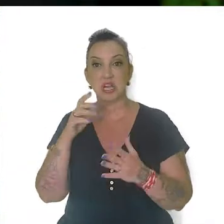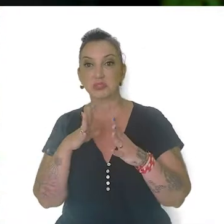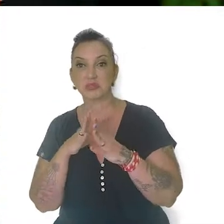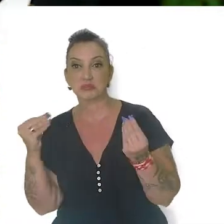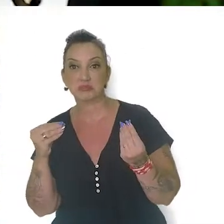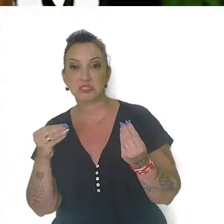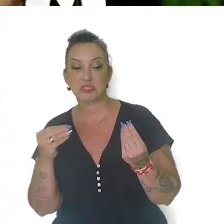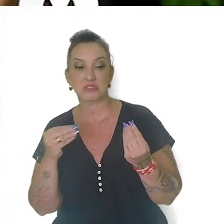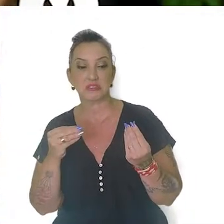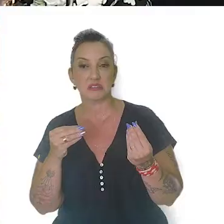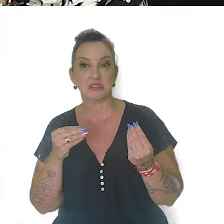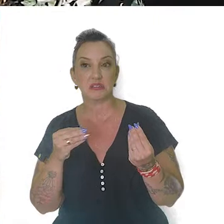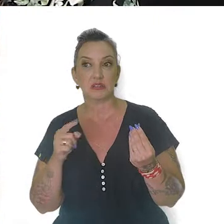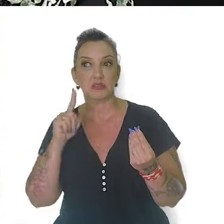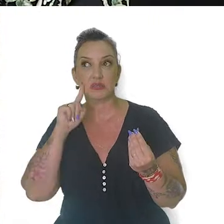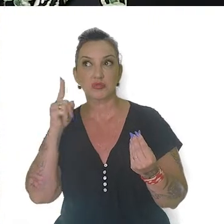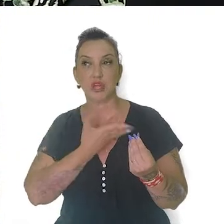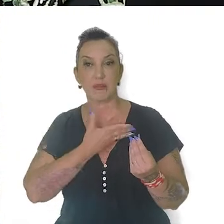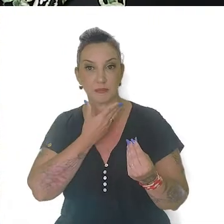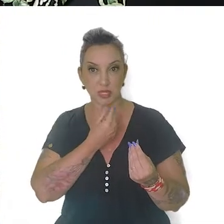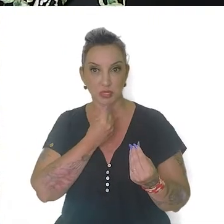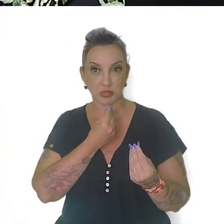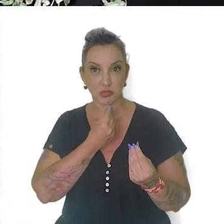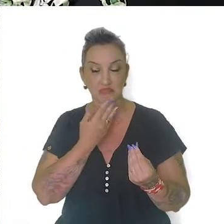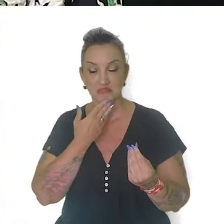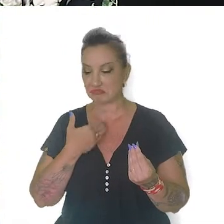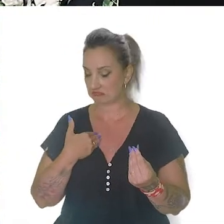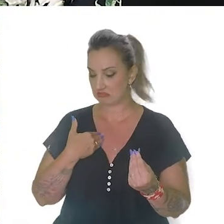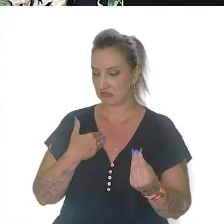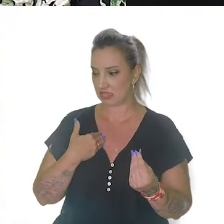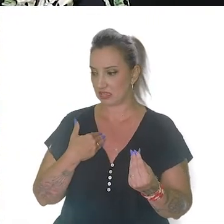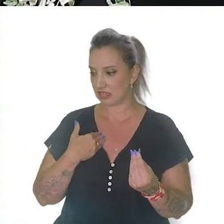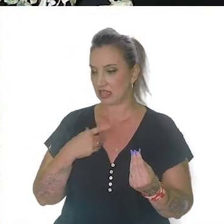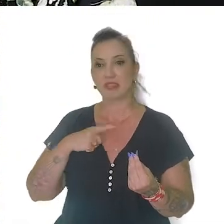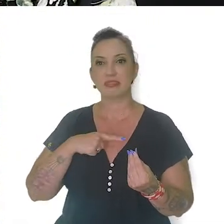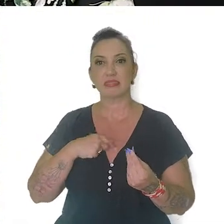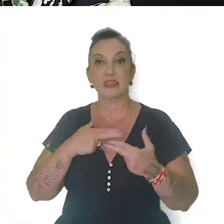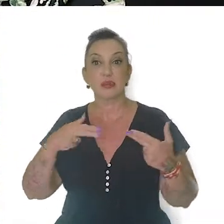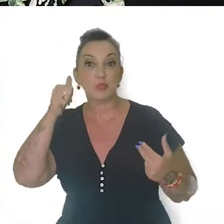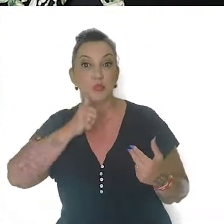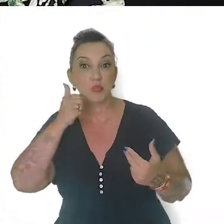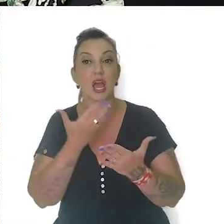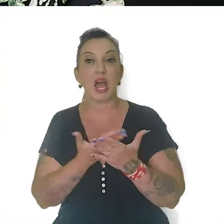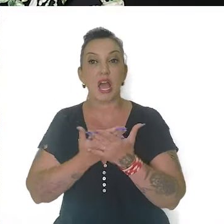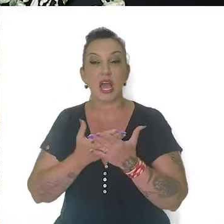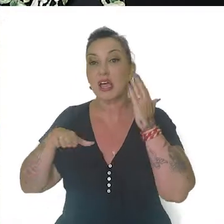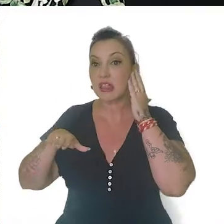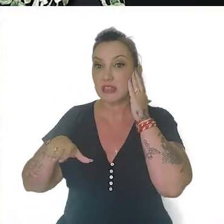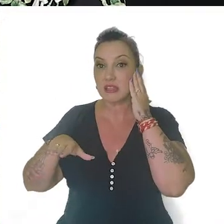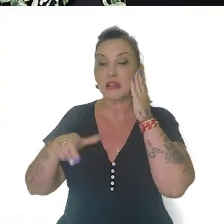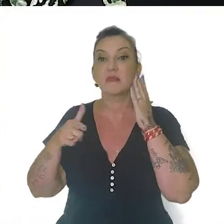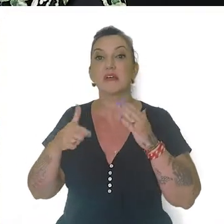uma, sumia. E aí uma vez um amigo meu, professor DJ Chocolate, falou assim pra mim, Dona, tem muitas mulheres que fazem aula